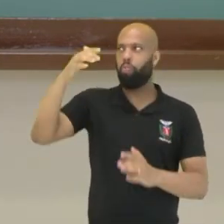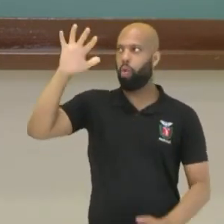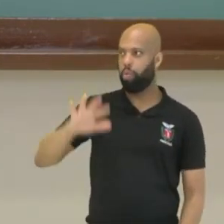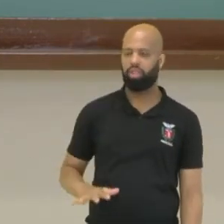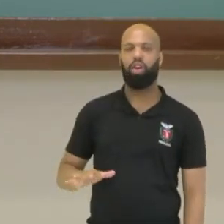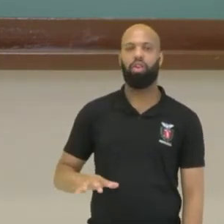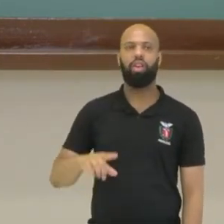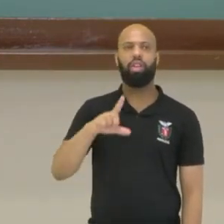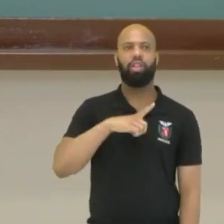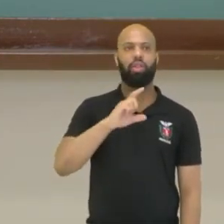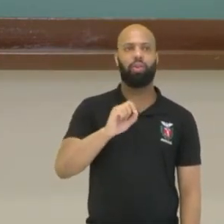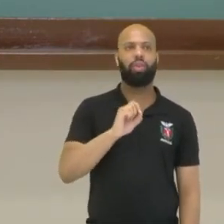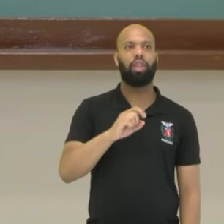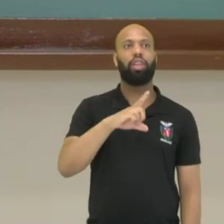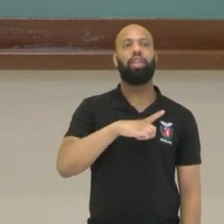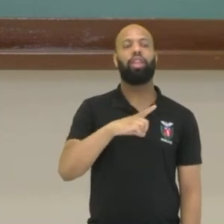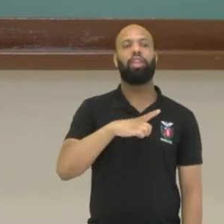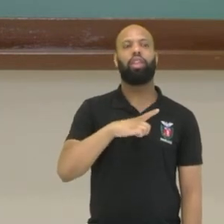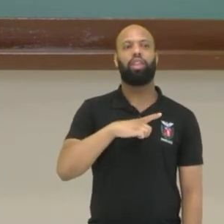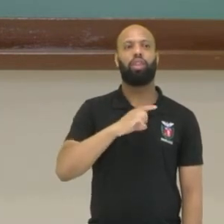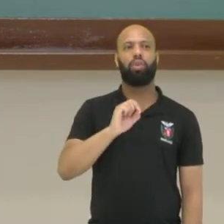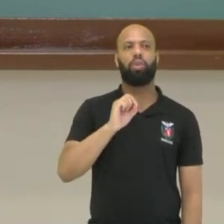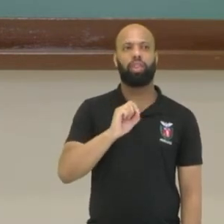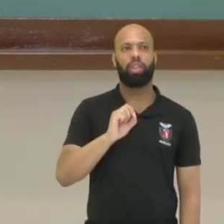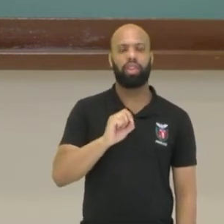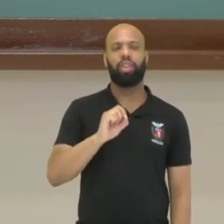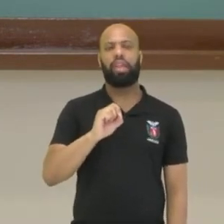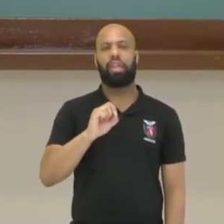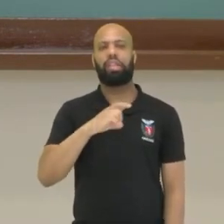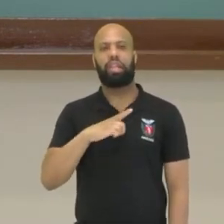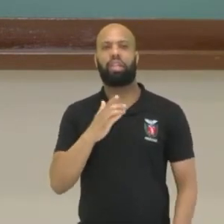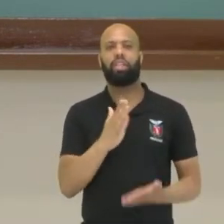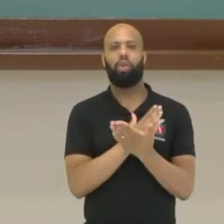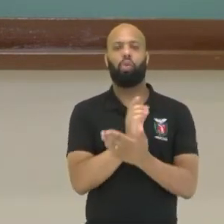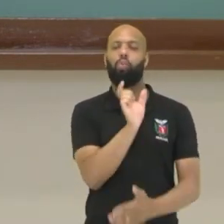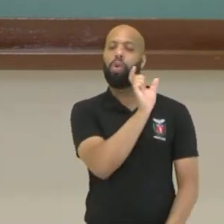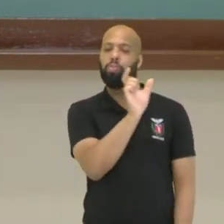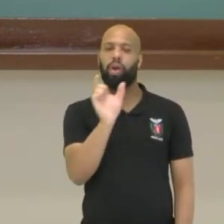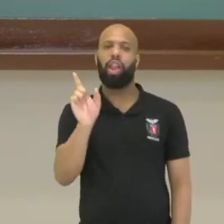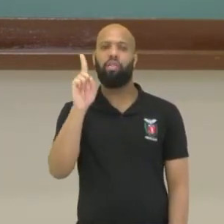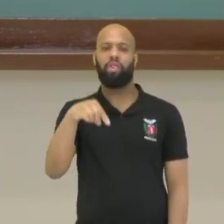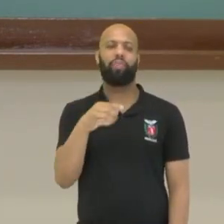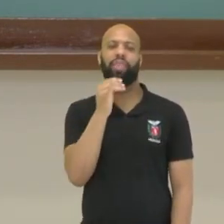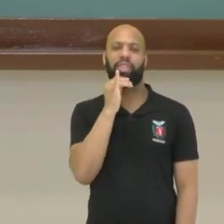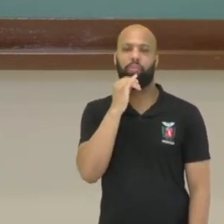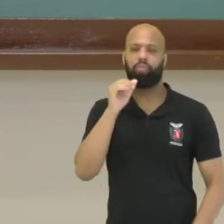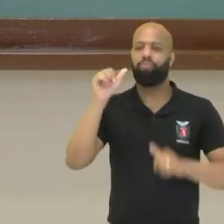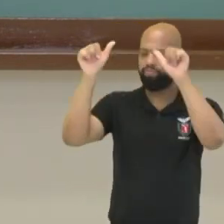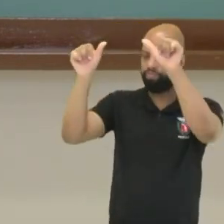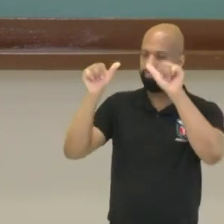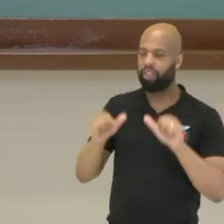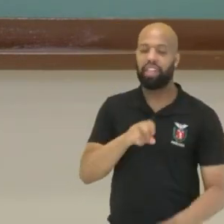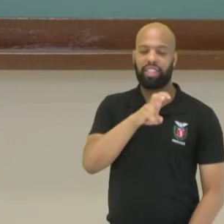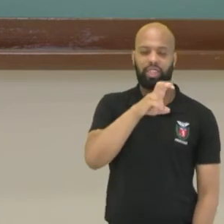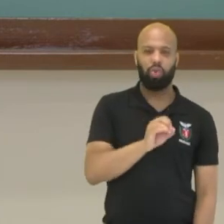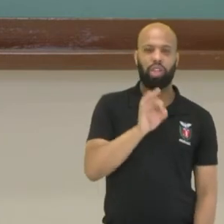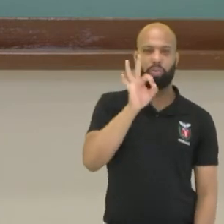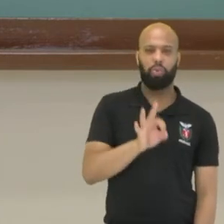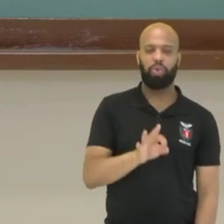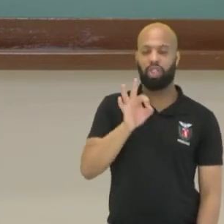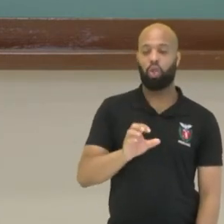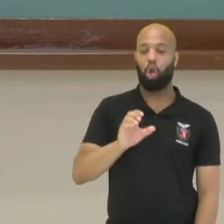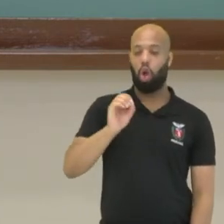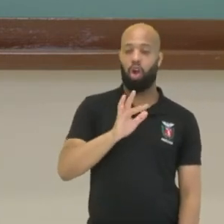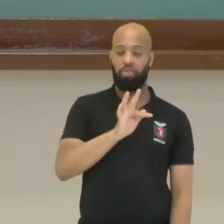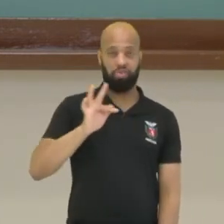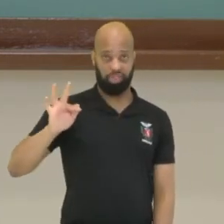lá, sale, é um estrangeirismo. Ou 50% off, outro estrangeirismo. E em alguns